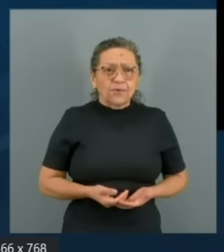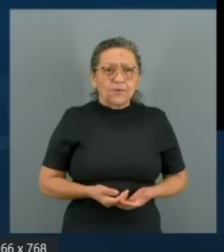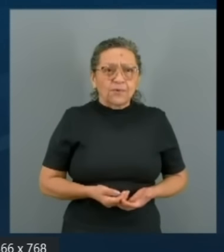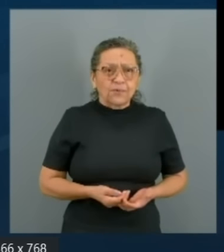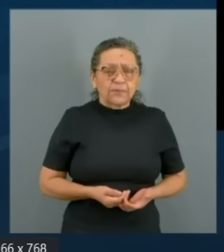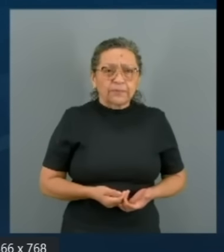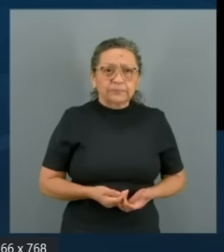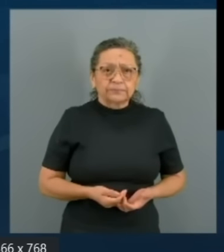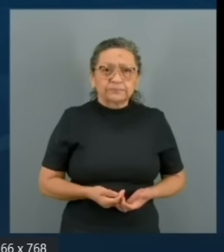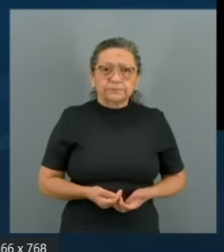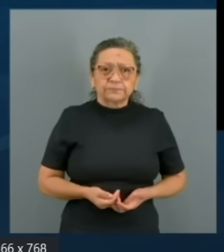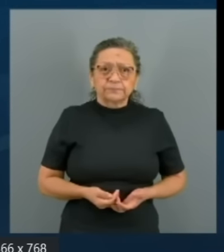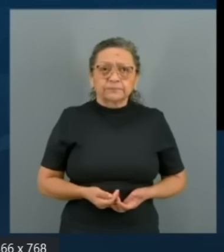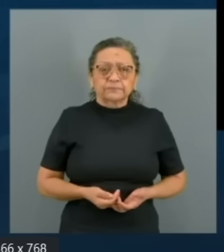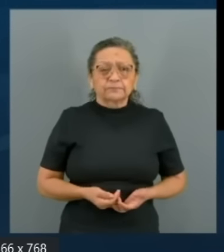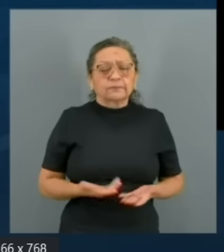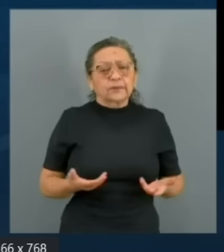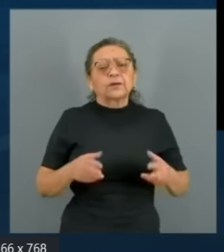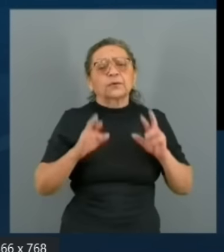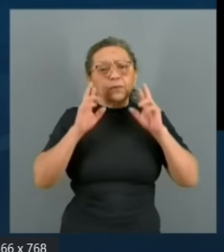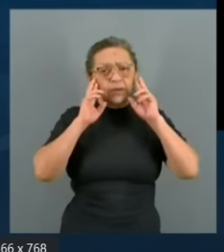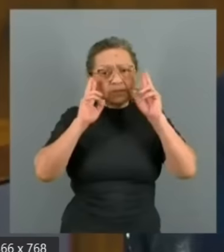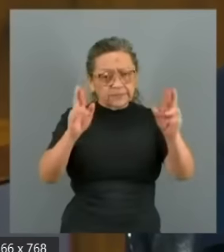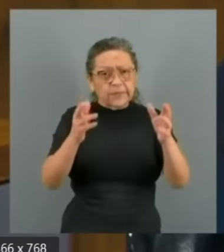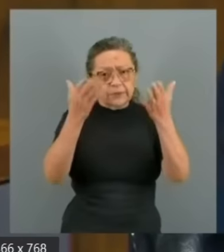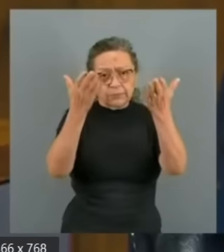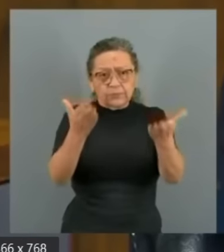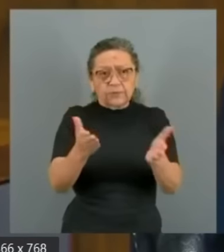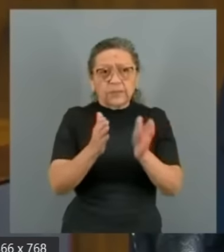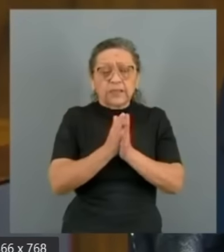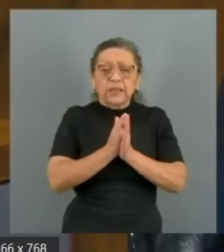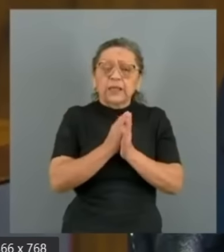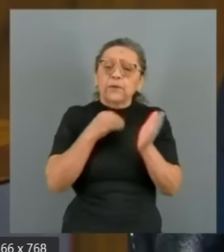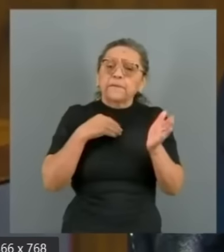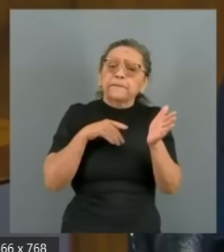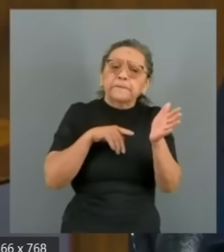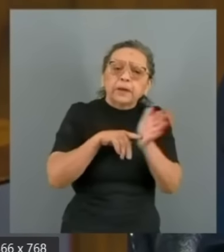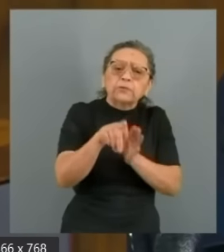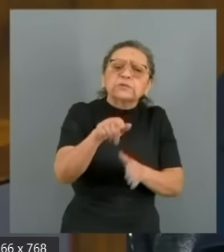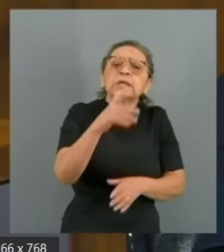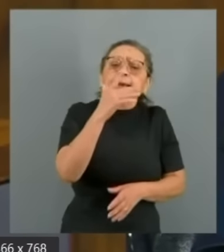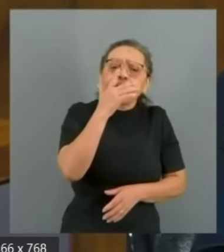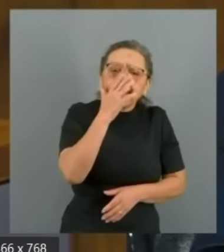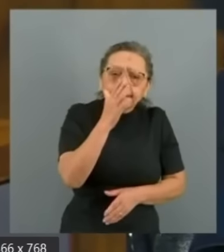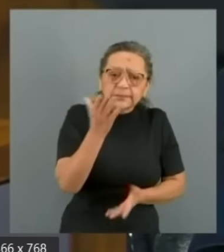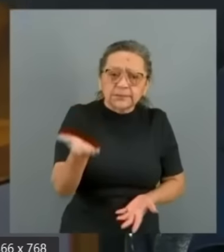conclusão aqui, e com todo respeito à Vossa Senhoria. Eu pergunto ao senhor, o senhor acha que